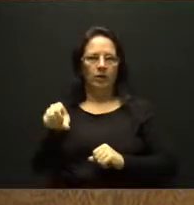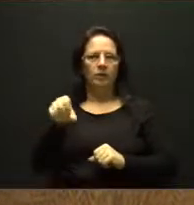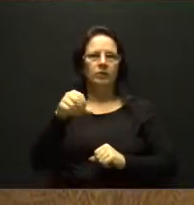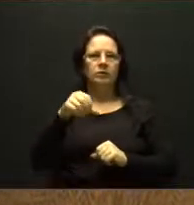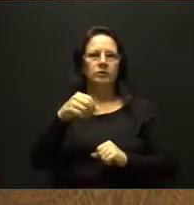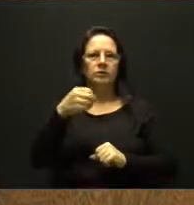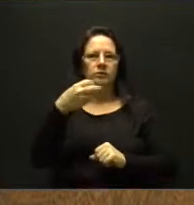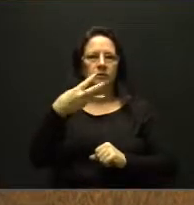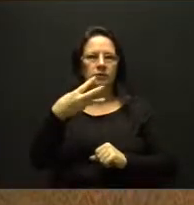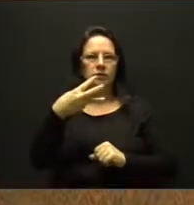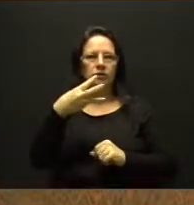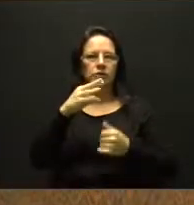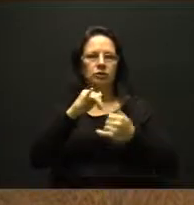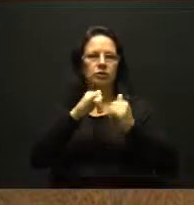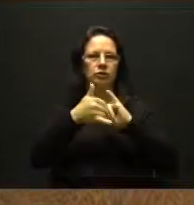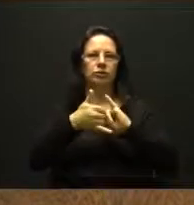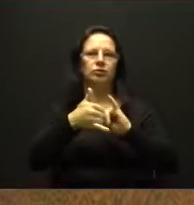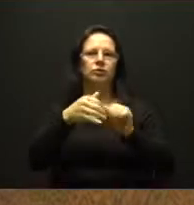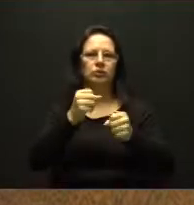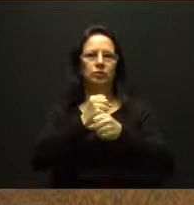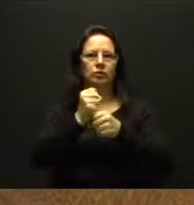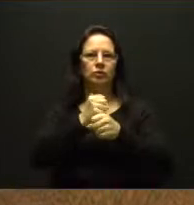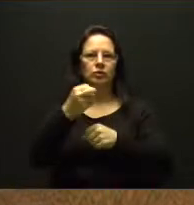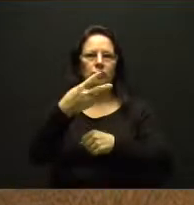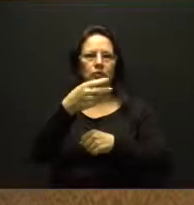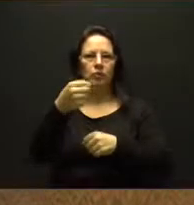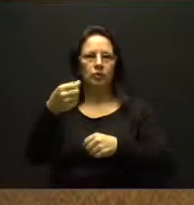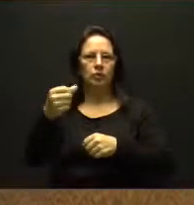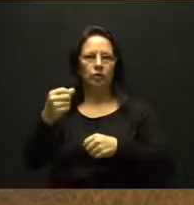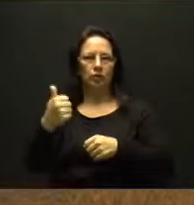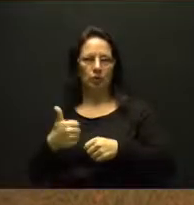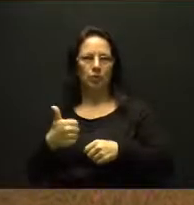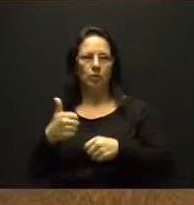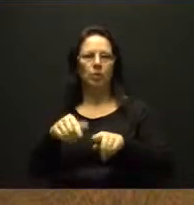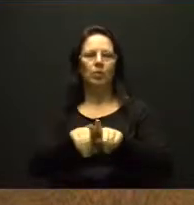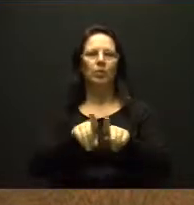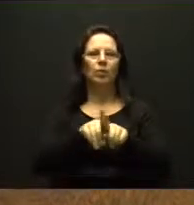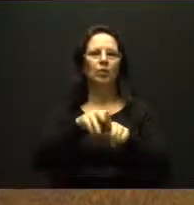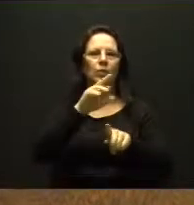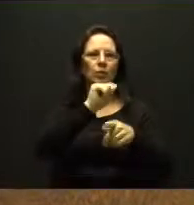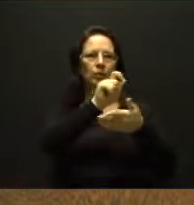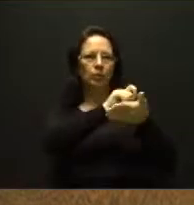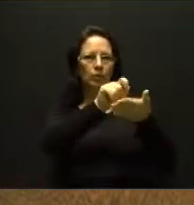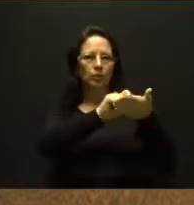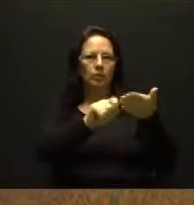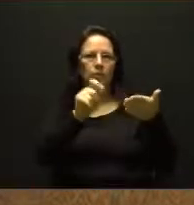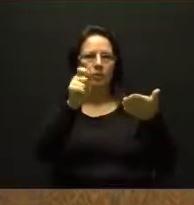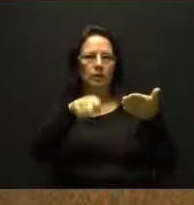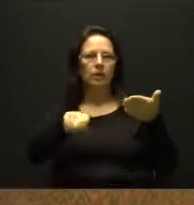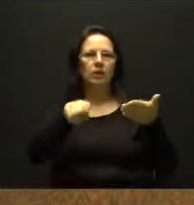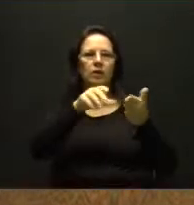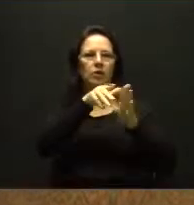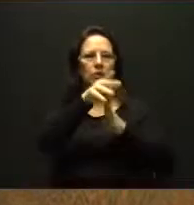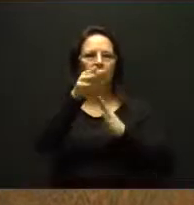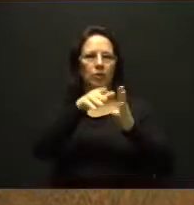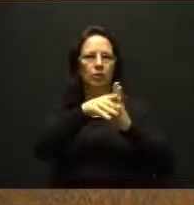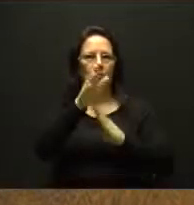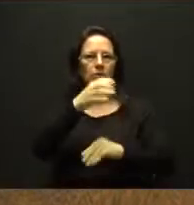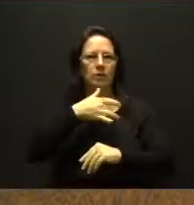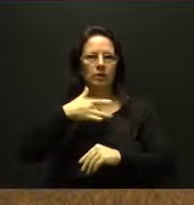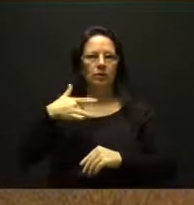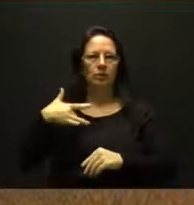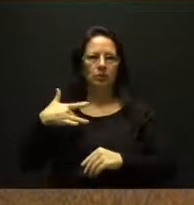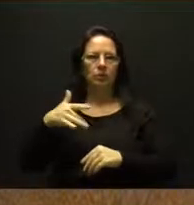de julho de 2001 e alterações posteriores e redefinir a competência a composição do conselho municipal de saúde